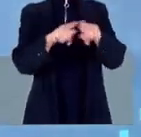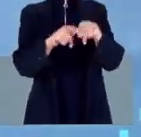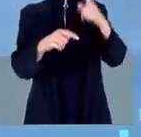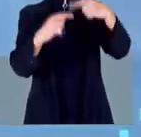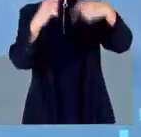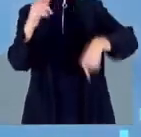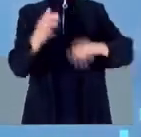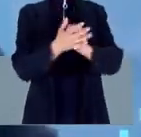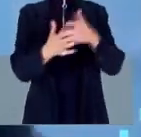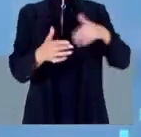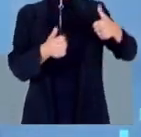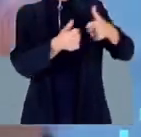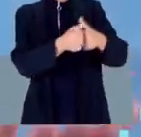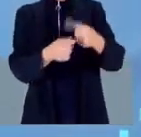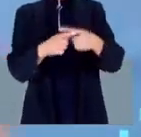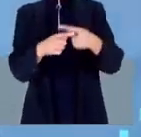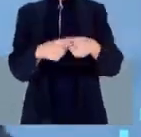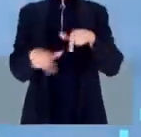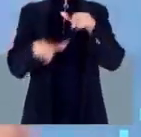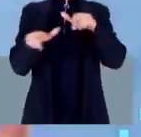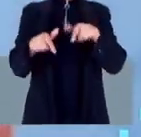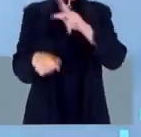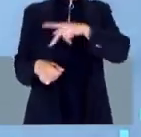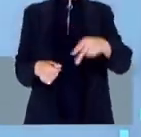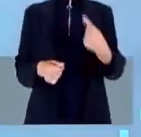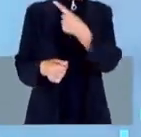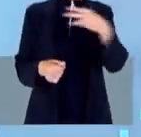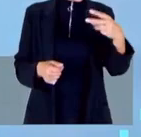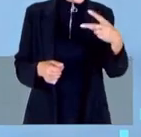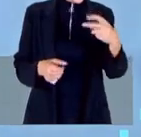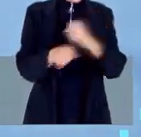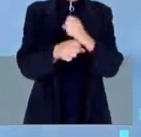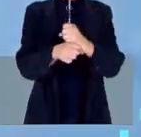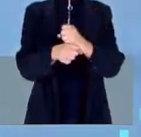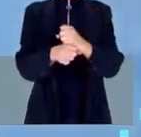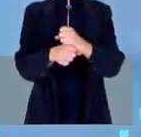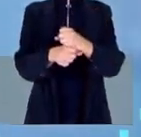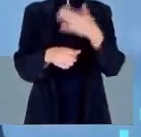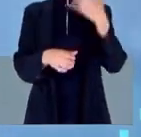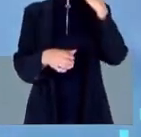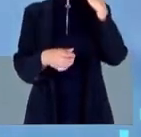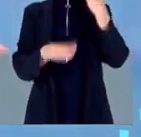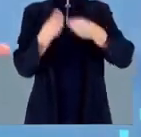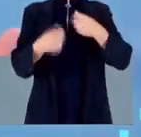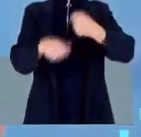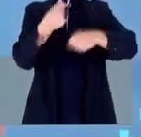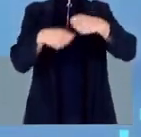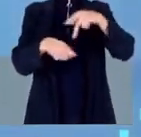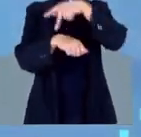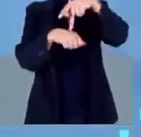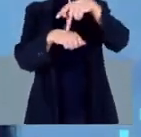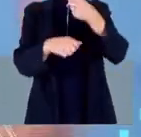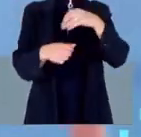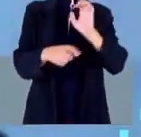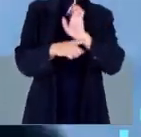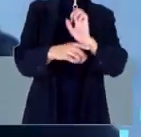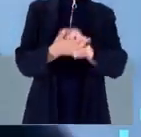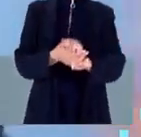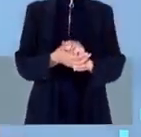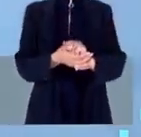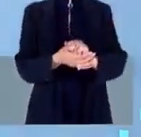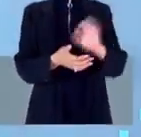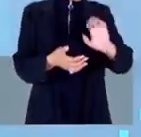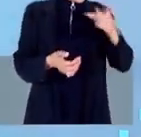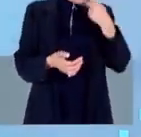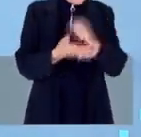eu acompanho isso há muito tempo que eu dei aula 12 anos exatamente como se administra um país em um estado ele sempre falaram o seguinte o Brasil vai crescer